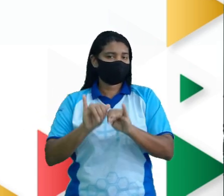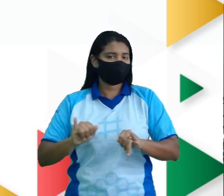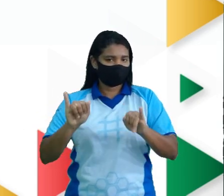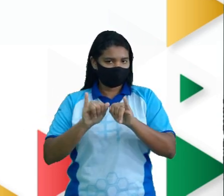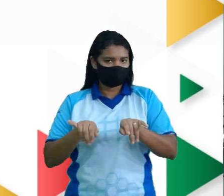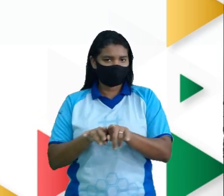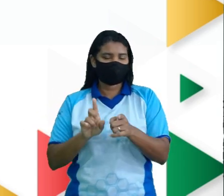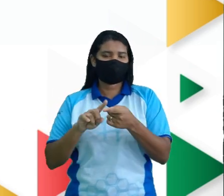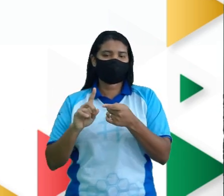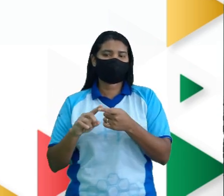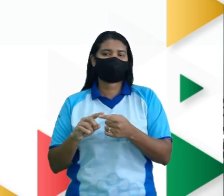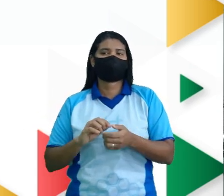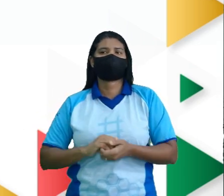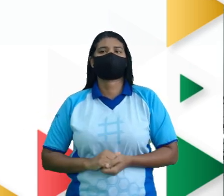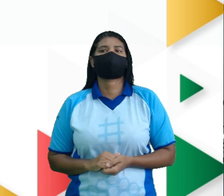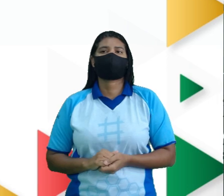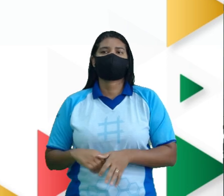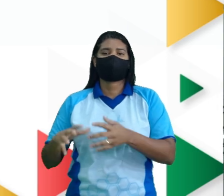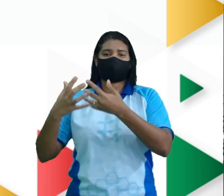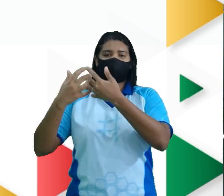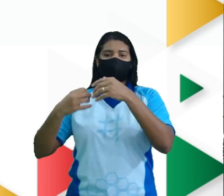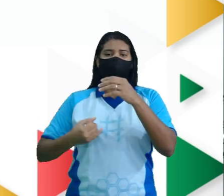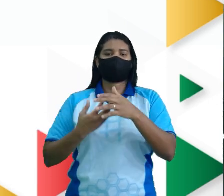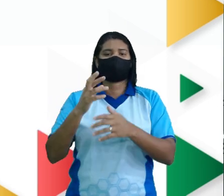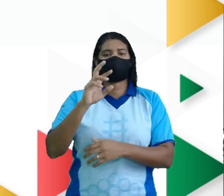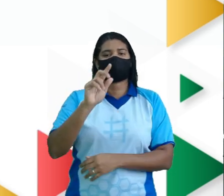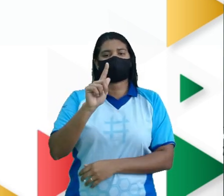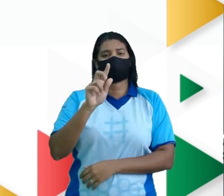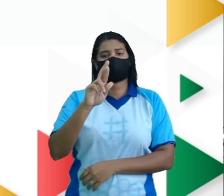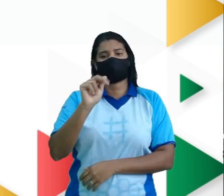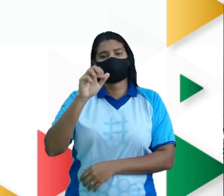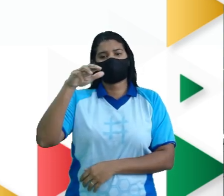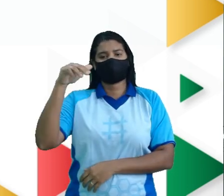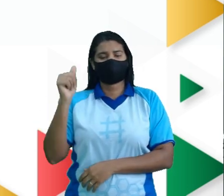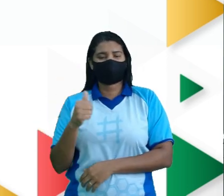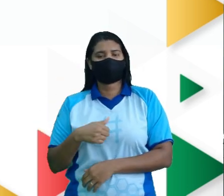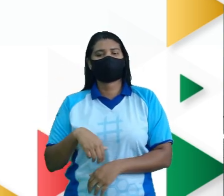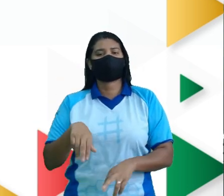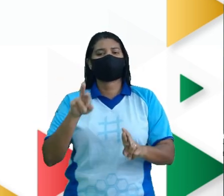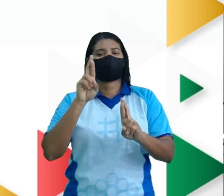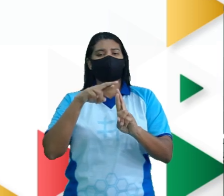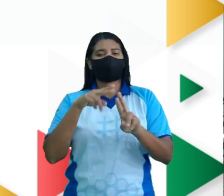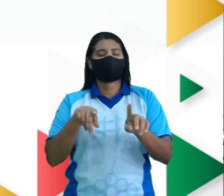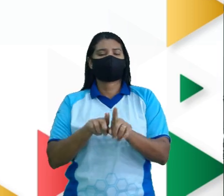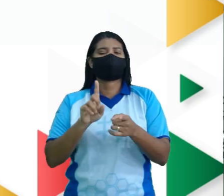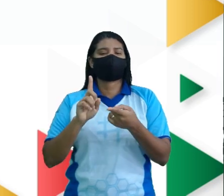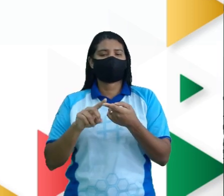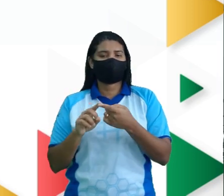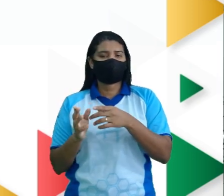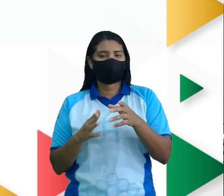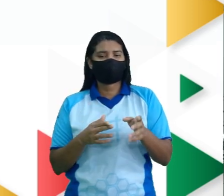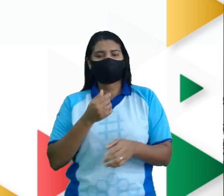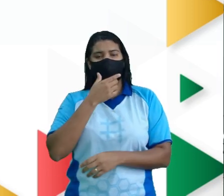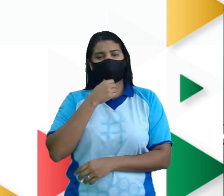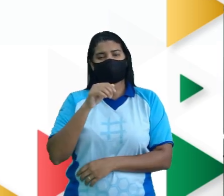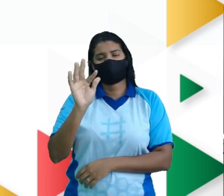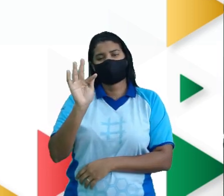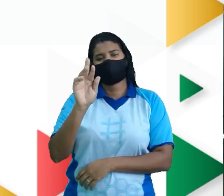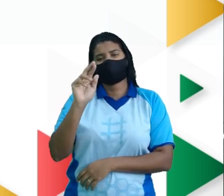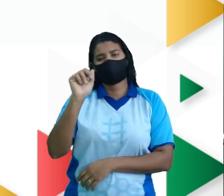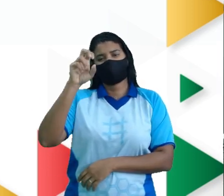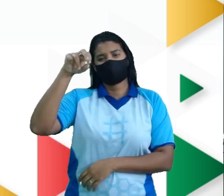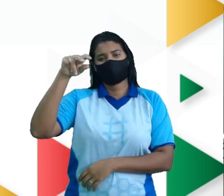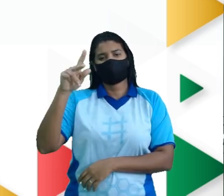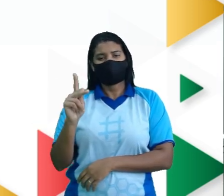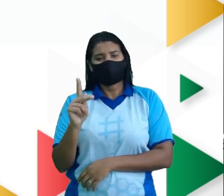simples, tá? Agora, ele tem regrinhas para isso. E aí, o Frank percebeu o quanto isso era importante na área